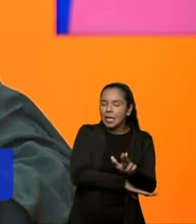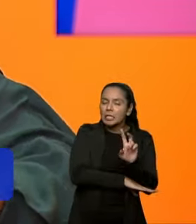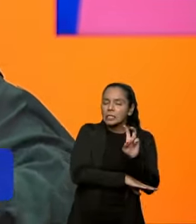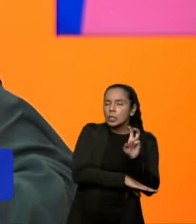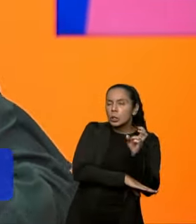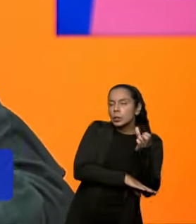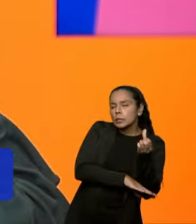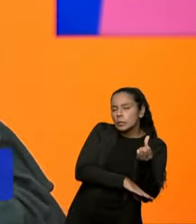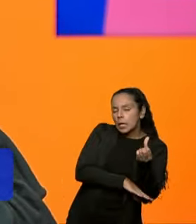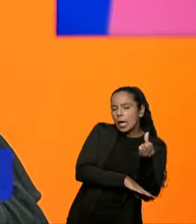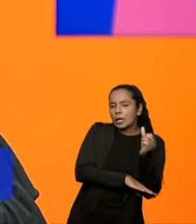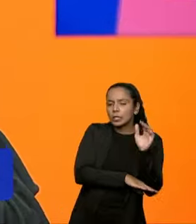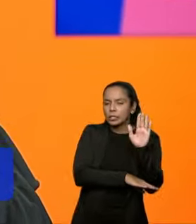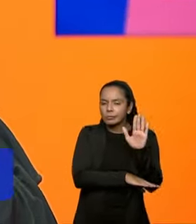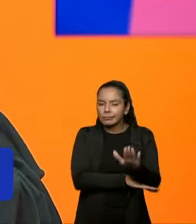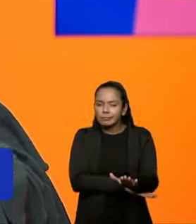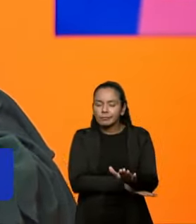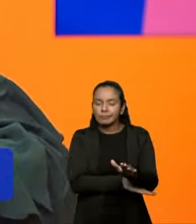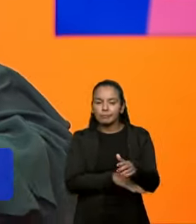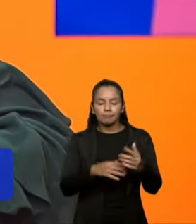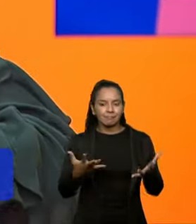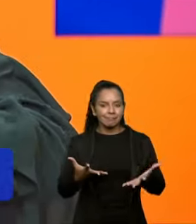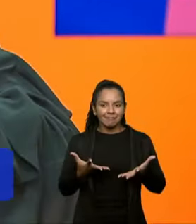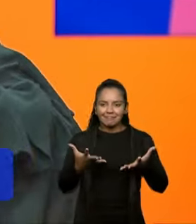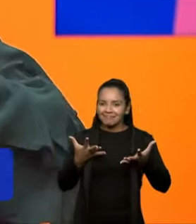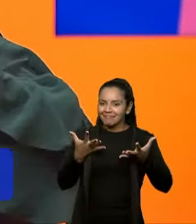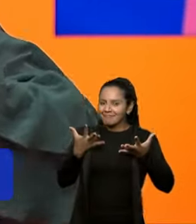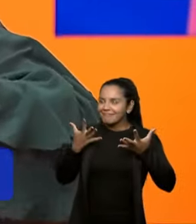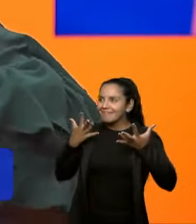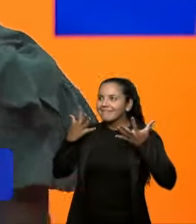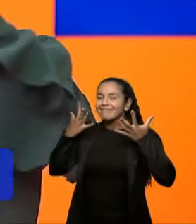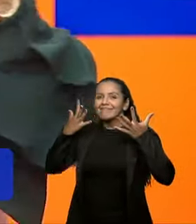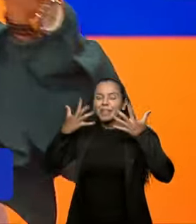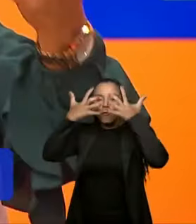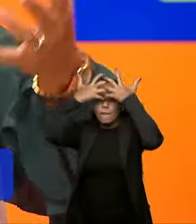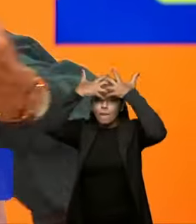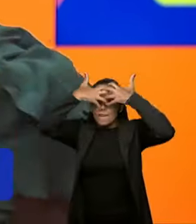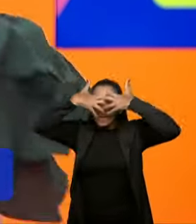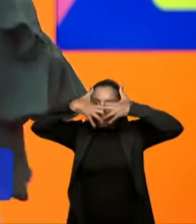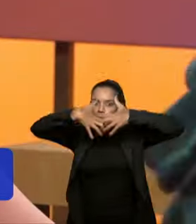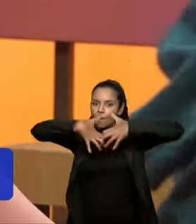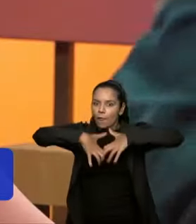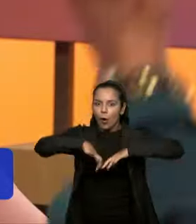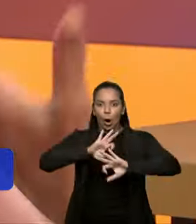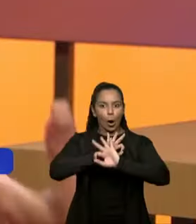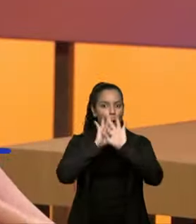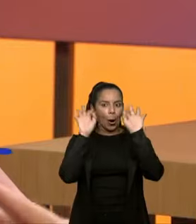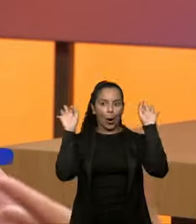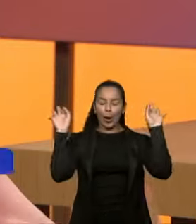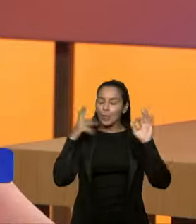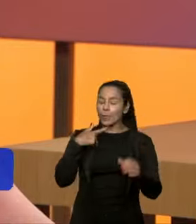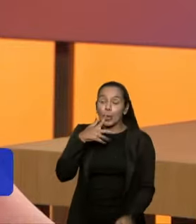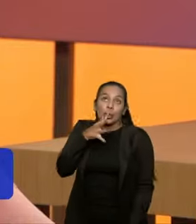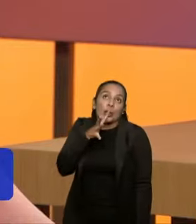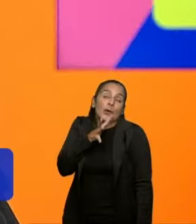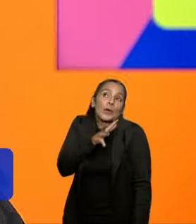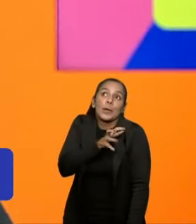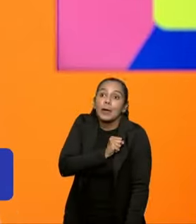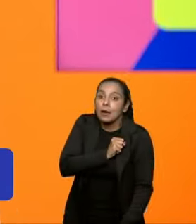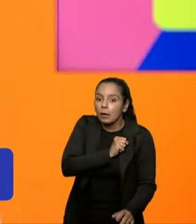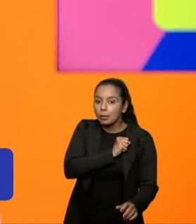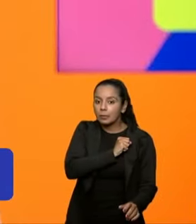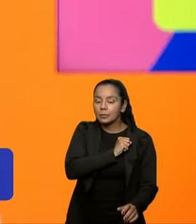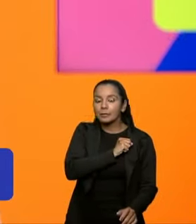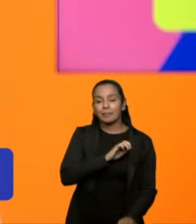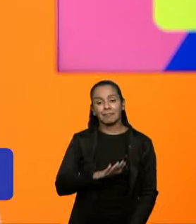noite... Eu vou acendendo, eu vou funcionando, eu vou criando, eu vou adorando. Eu adoro trabalhar de noite, decorar texto, adoro. Por outro